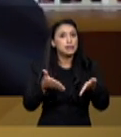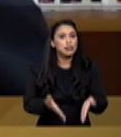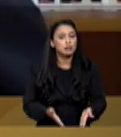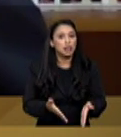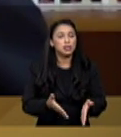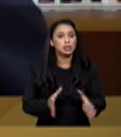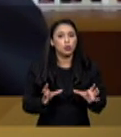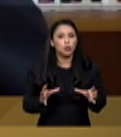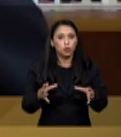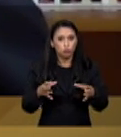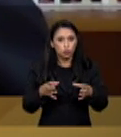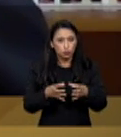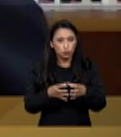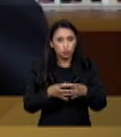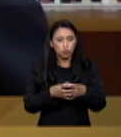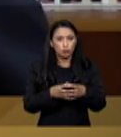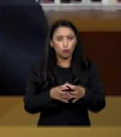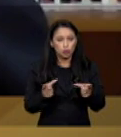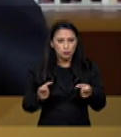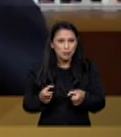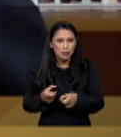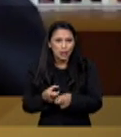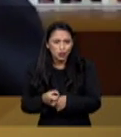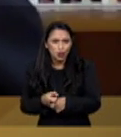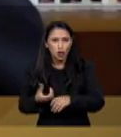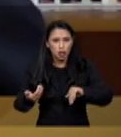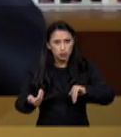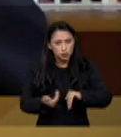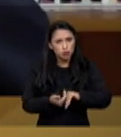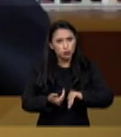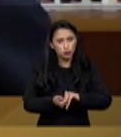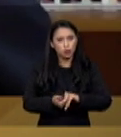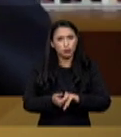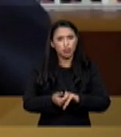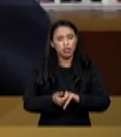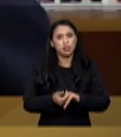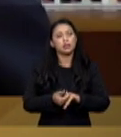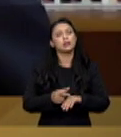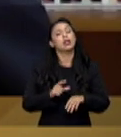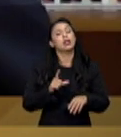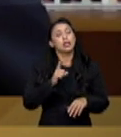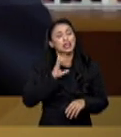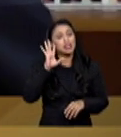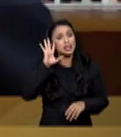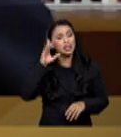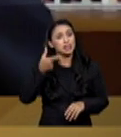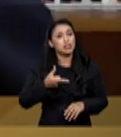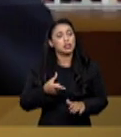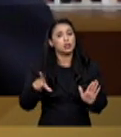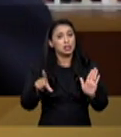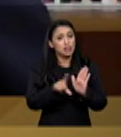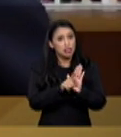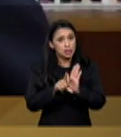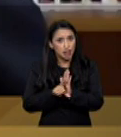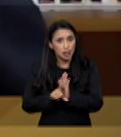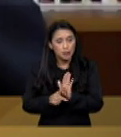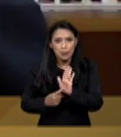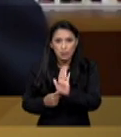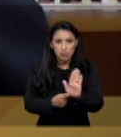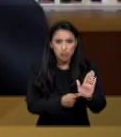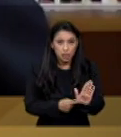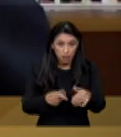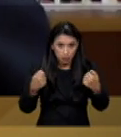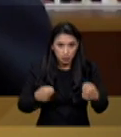das minorias parlamentares no processo de investigação legislativa, sem que, para tanto,